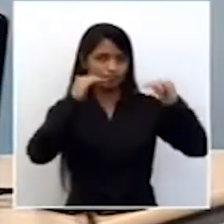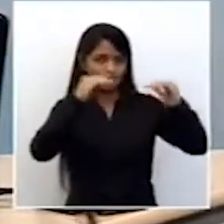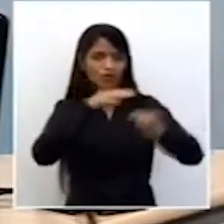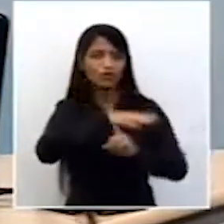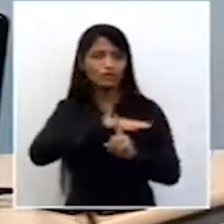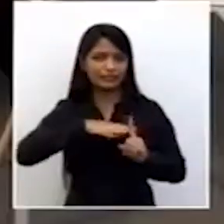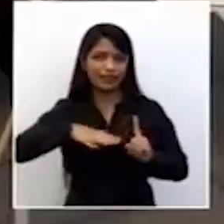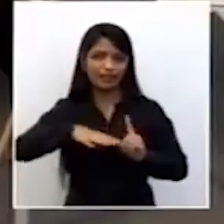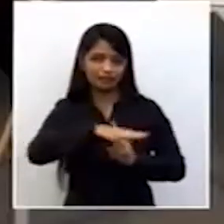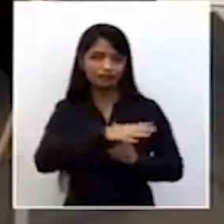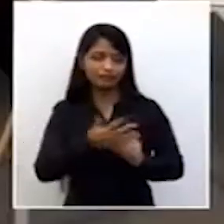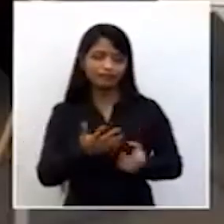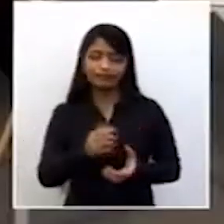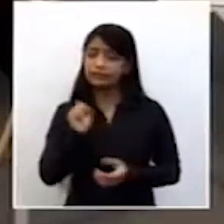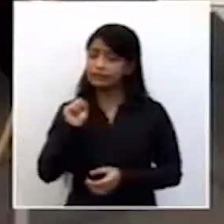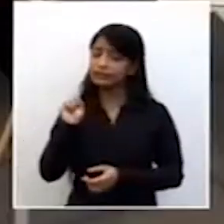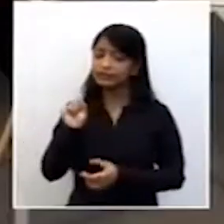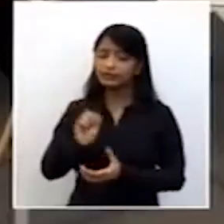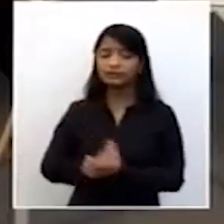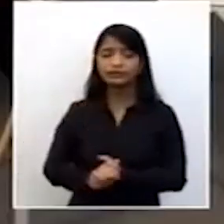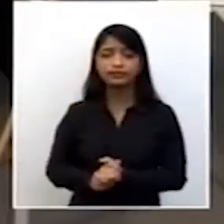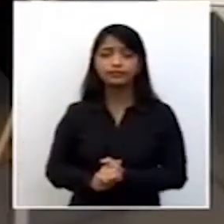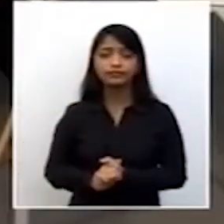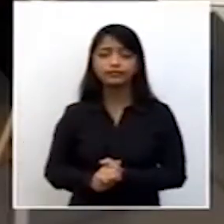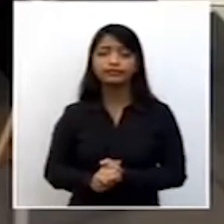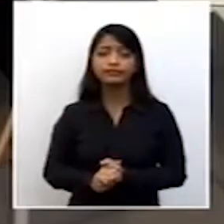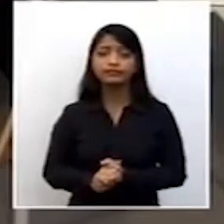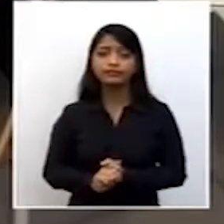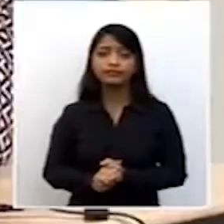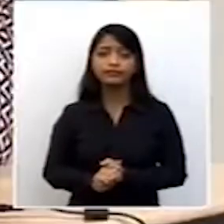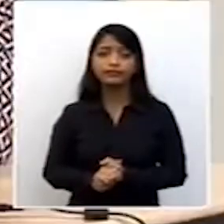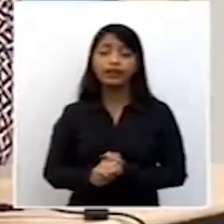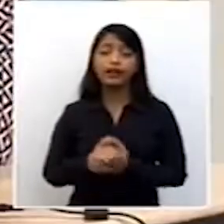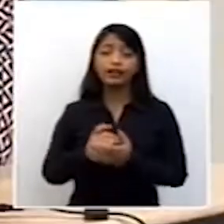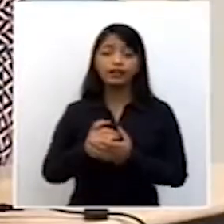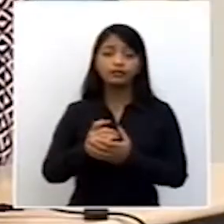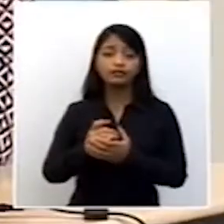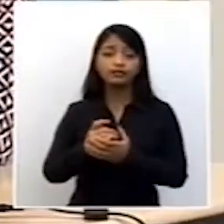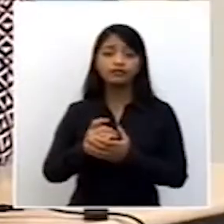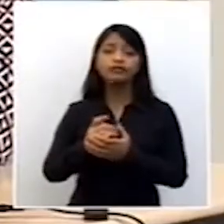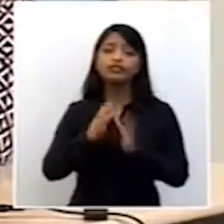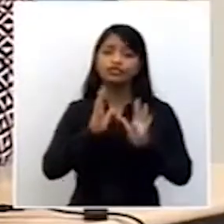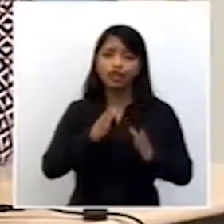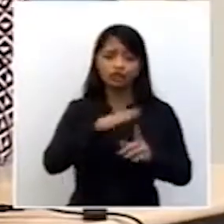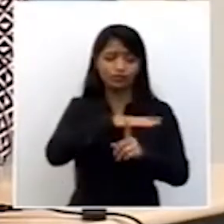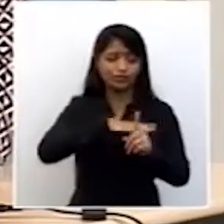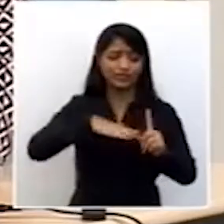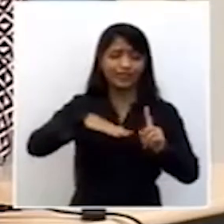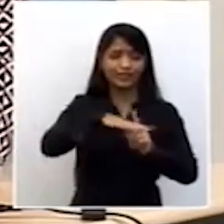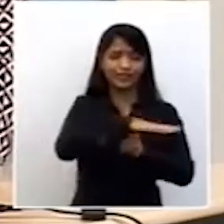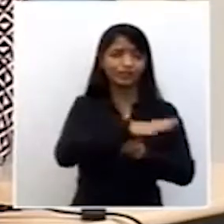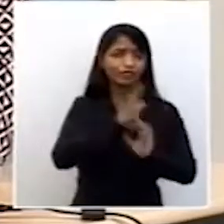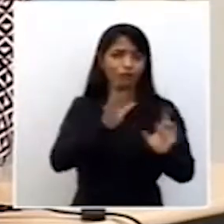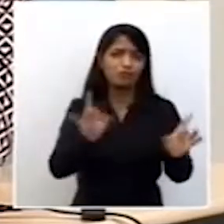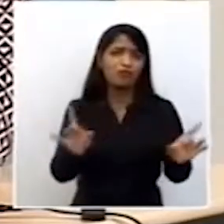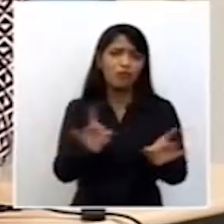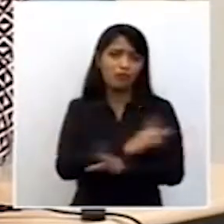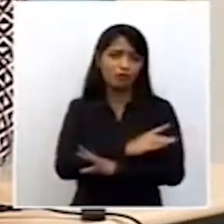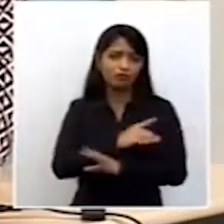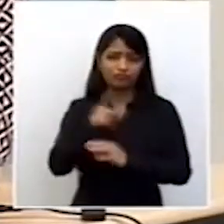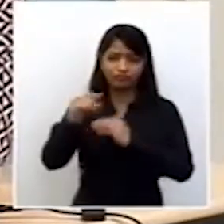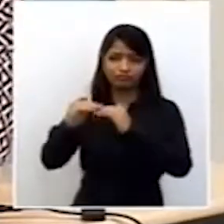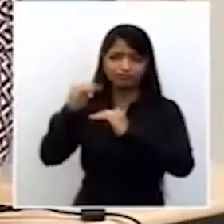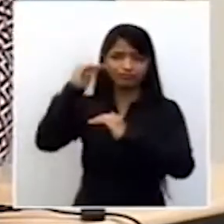que você ocupa, né? Isso. Algumas coisas são já pré-determinadas, inclusive, pela sociedade mesmo. Bom, tal pessoa tem de